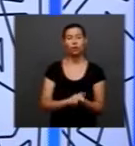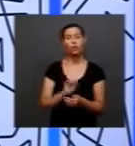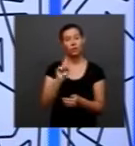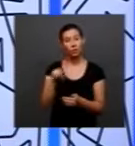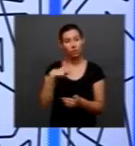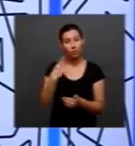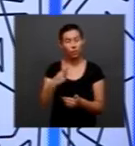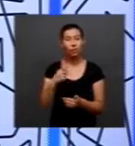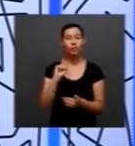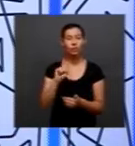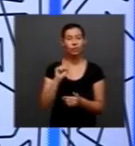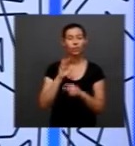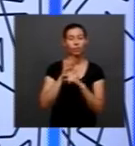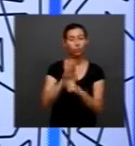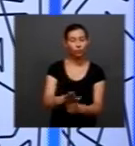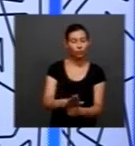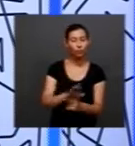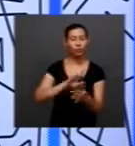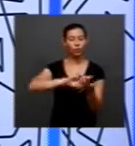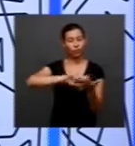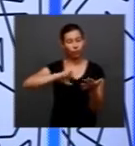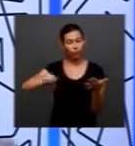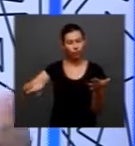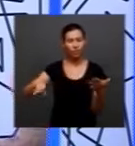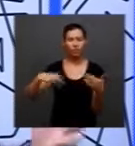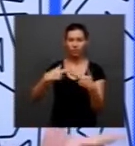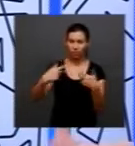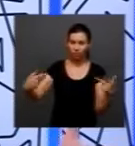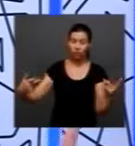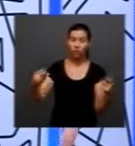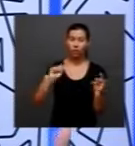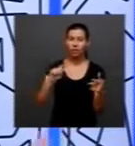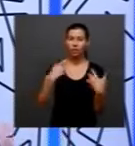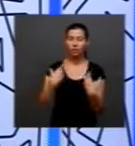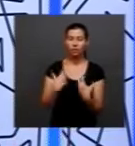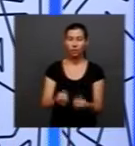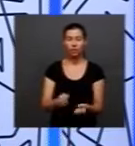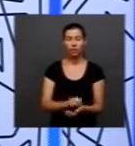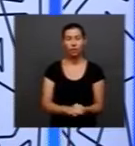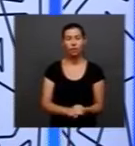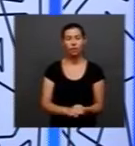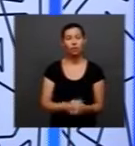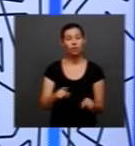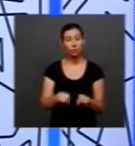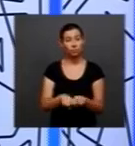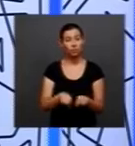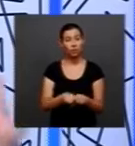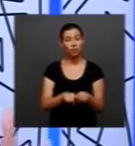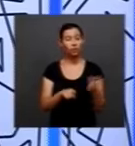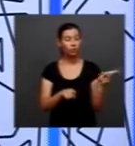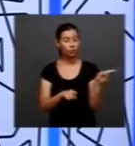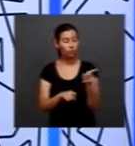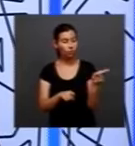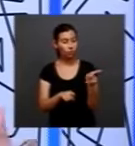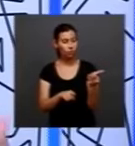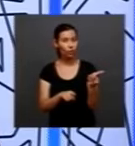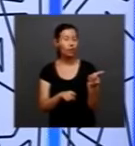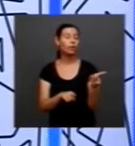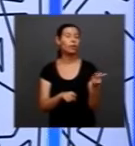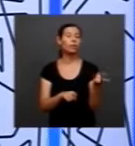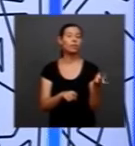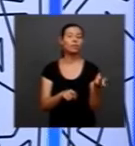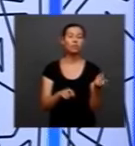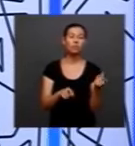da diversidade. Isso é bastante importante. Então não só em termos de casais, mas em termos das próprias identidades e